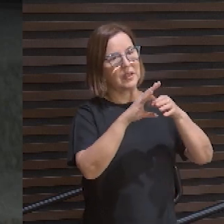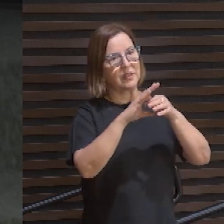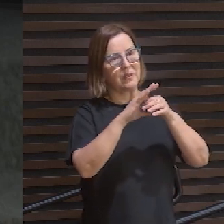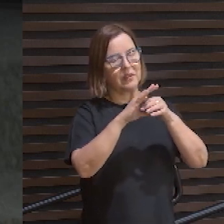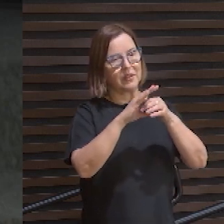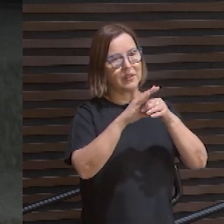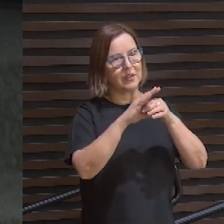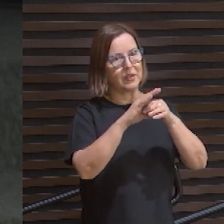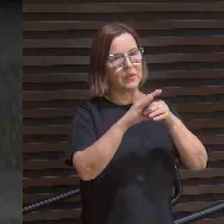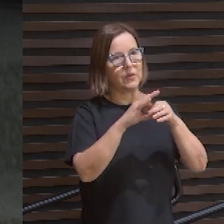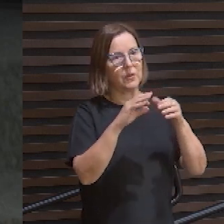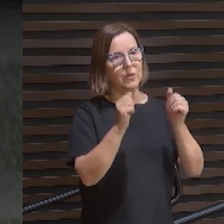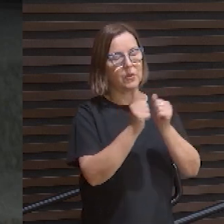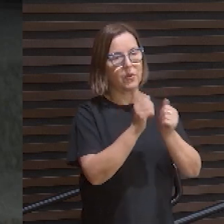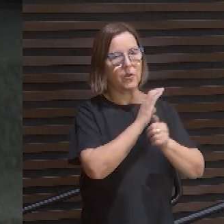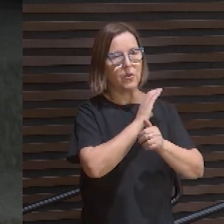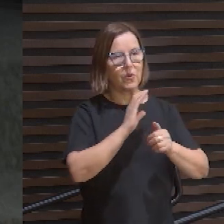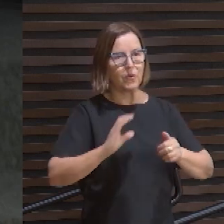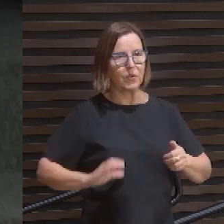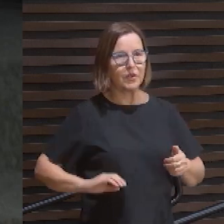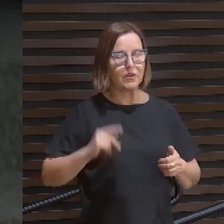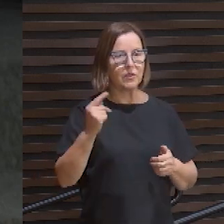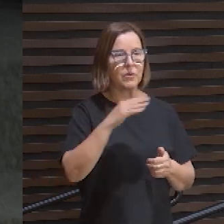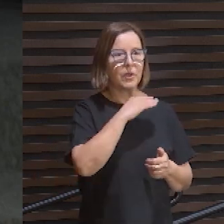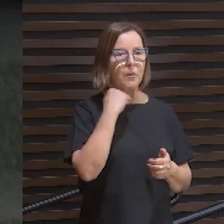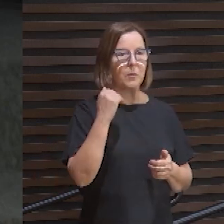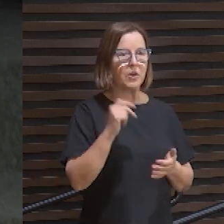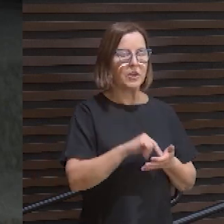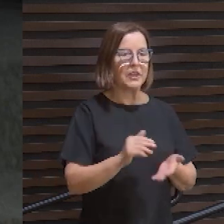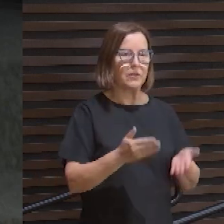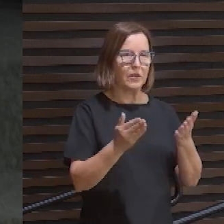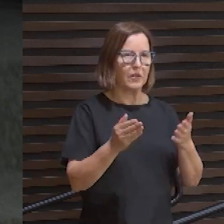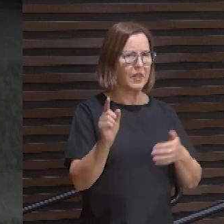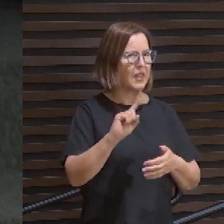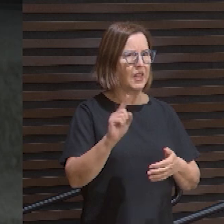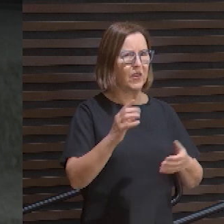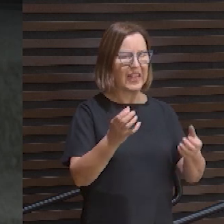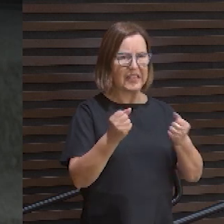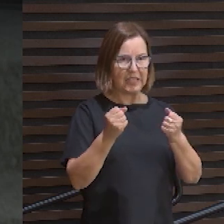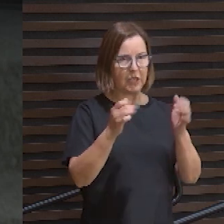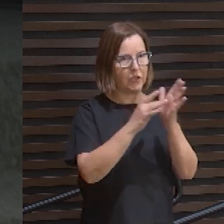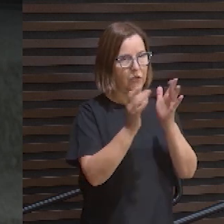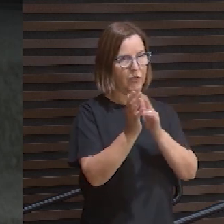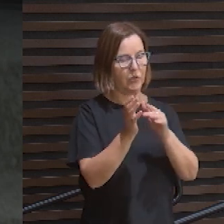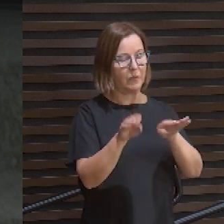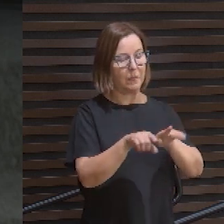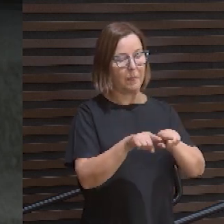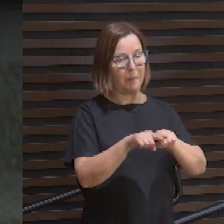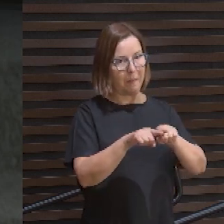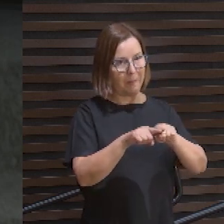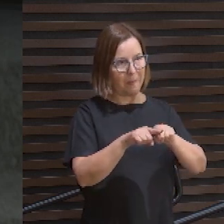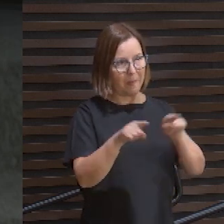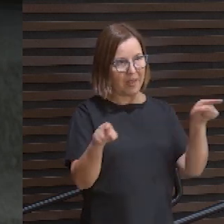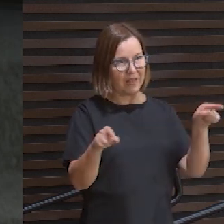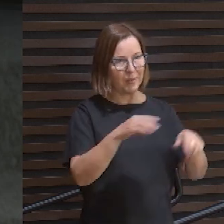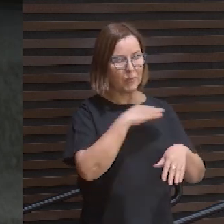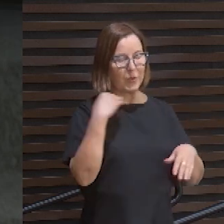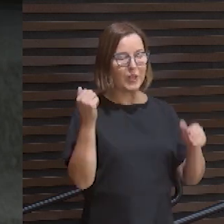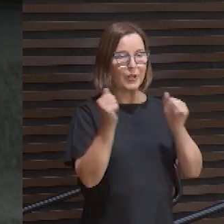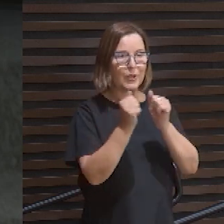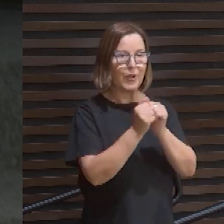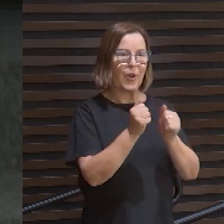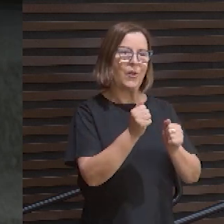Não é aceitando Jesus, não é aceitando Jesus. É morrendo com Jesus e nascendo de novo